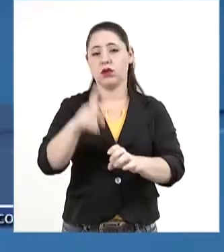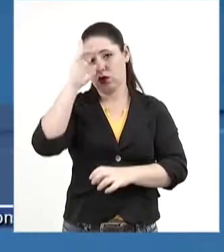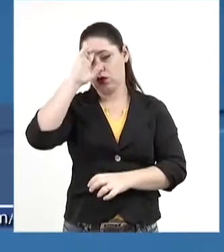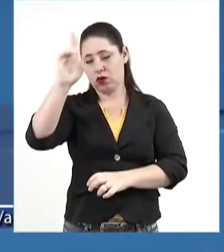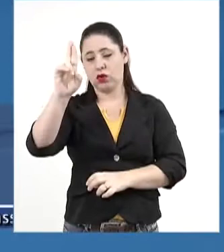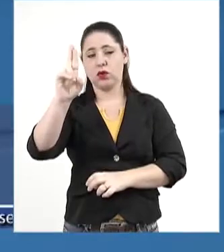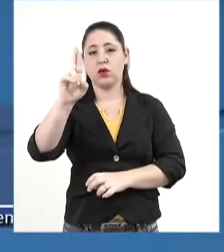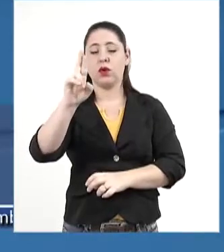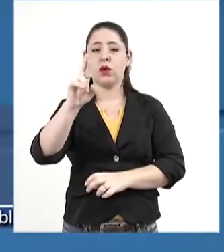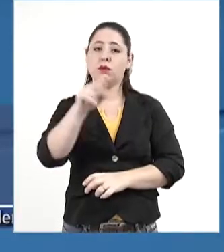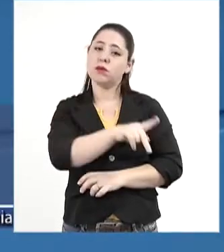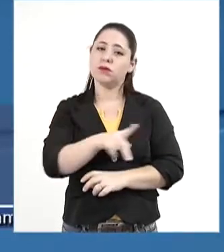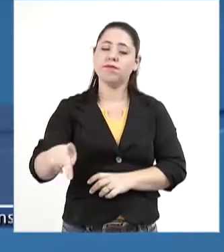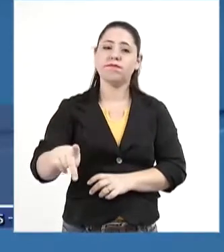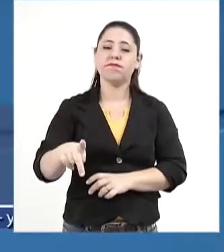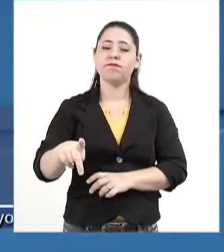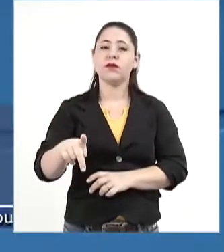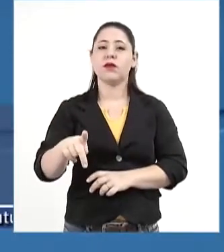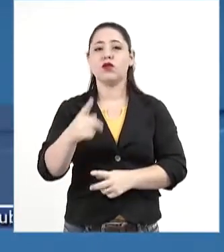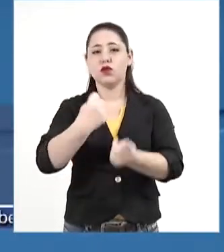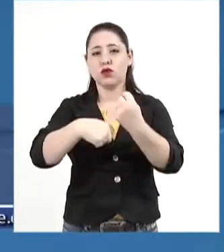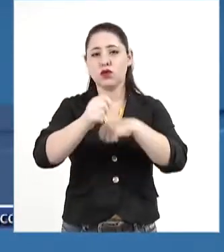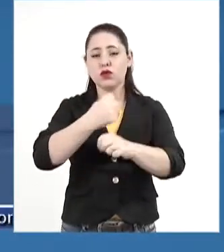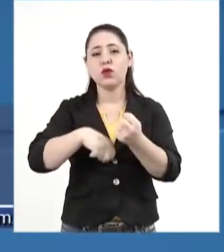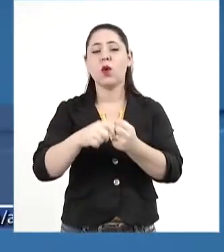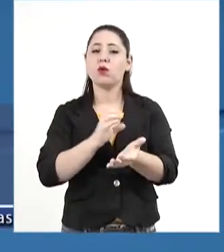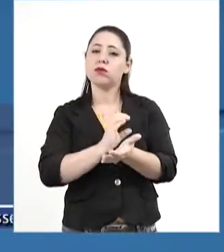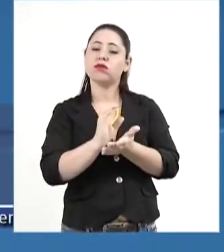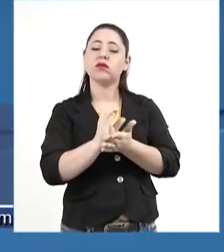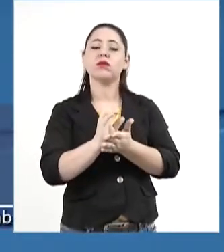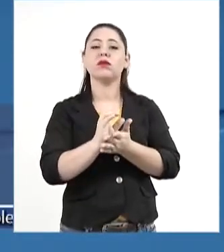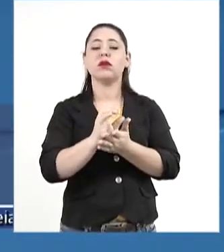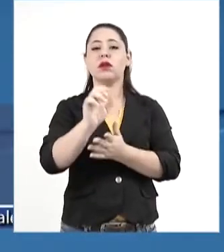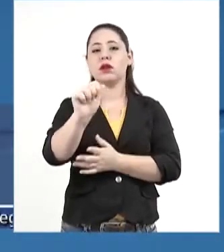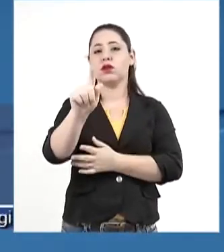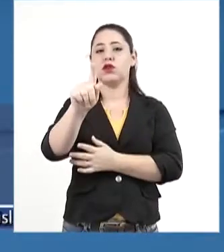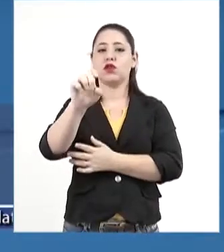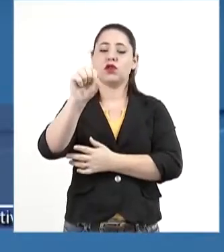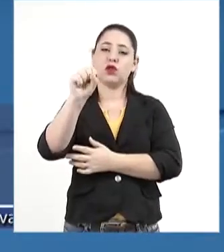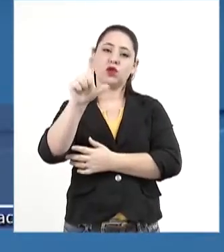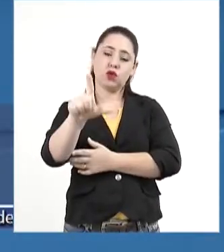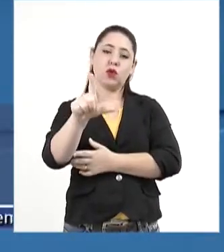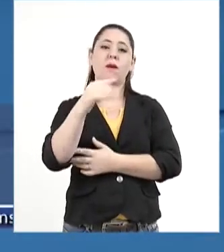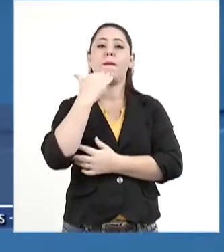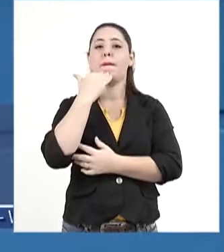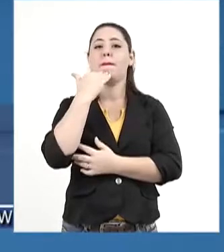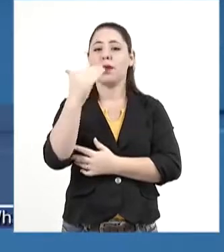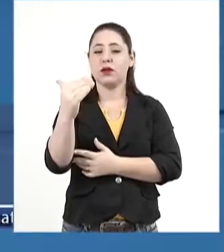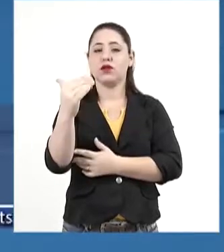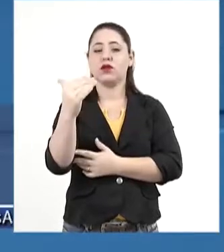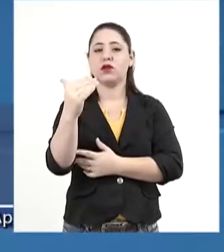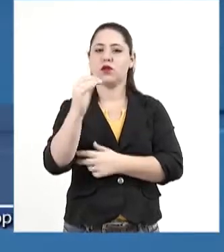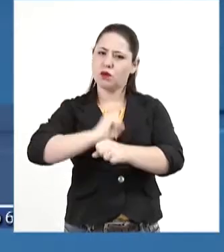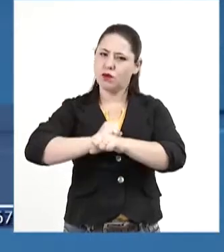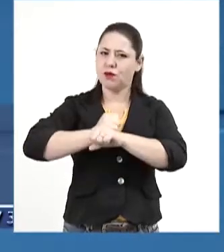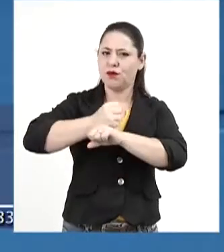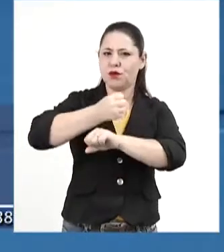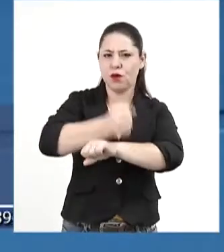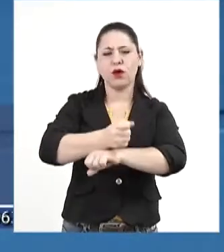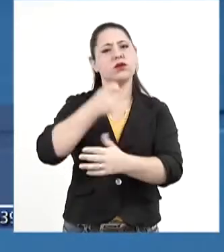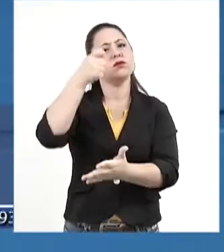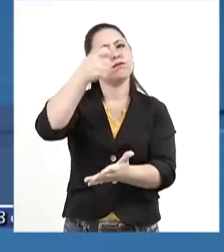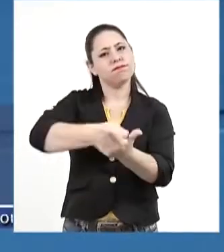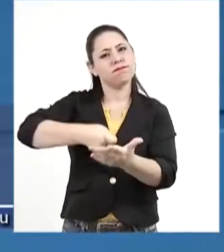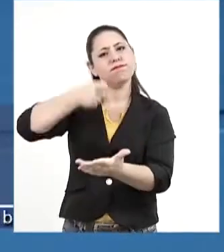da Agência Estadual de Gestão de Empreendimentos, AGESUL, solicitando para que destine esforços para a